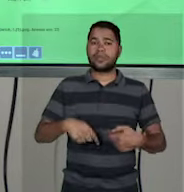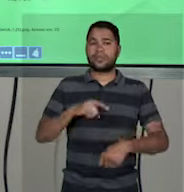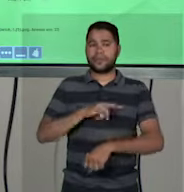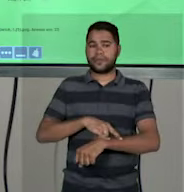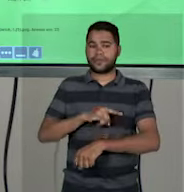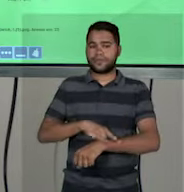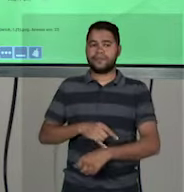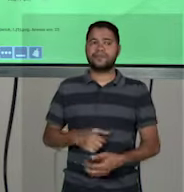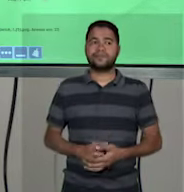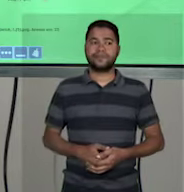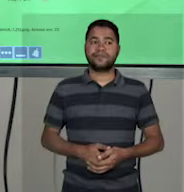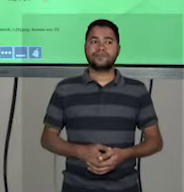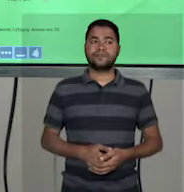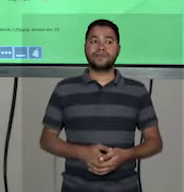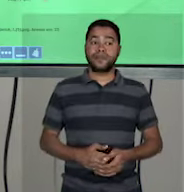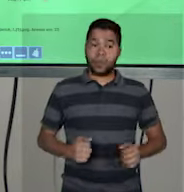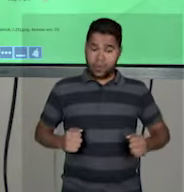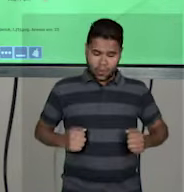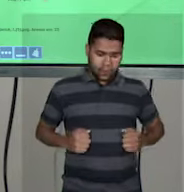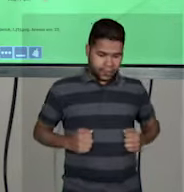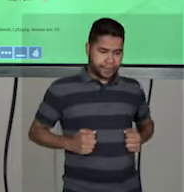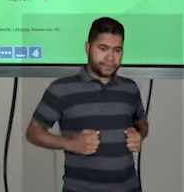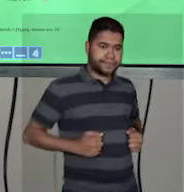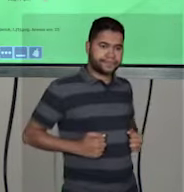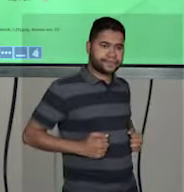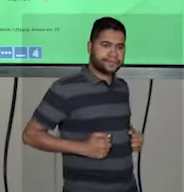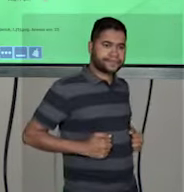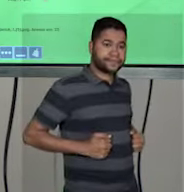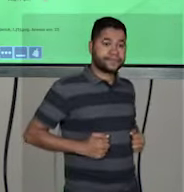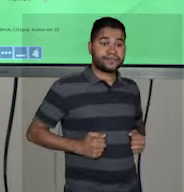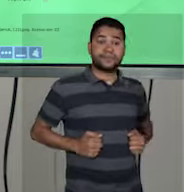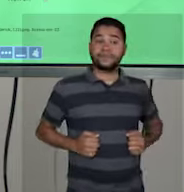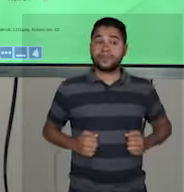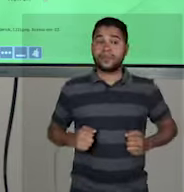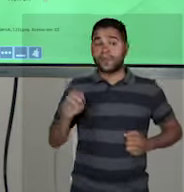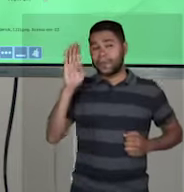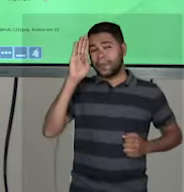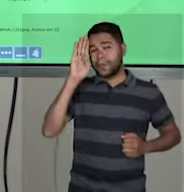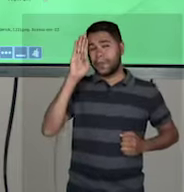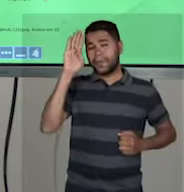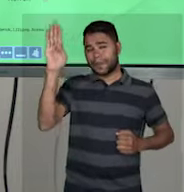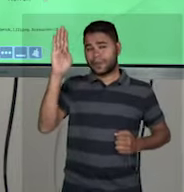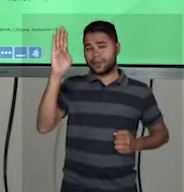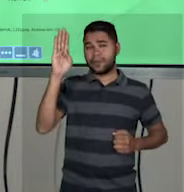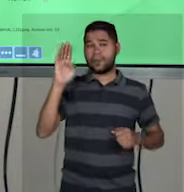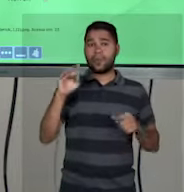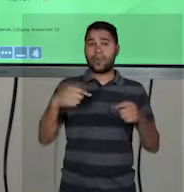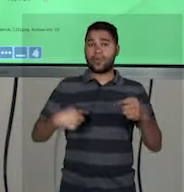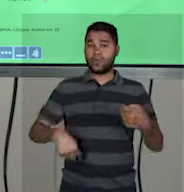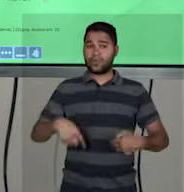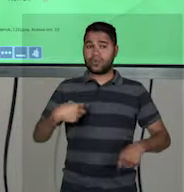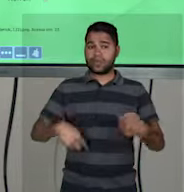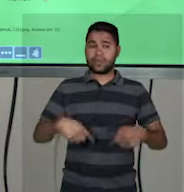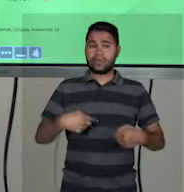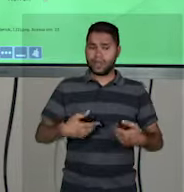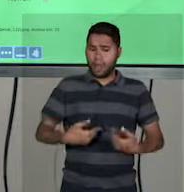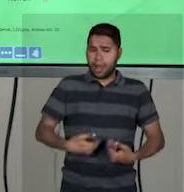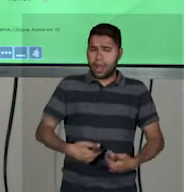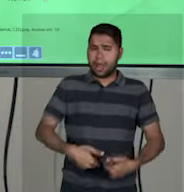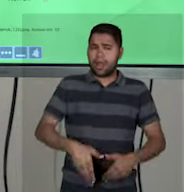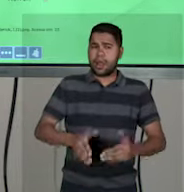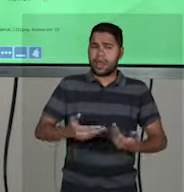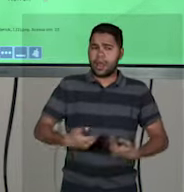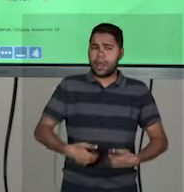aqui. O rim, como eu falei para vocês, ele é o principal órgão do sistema excretor. Por que ele é